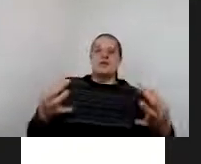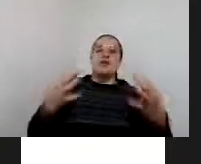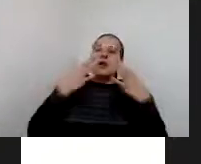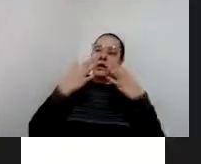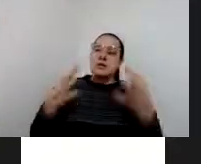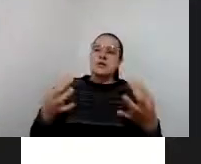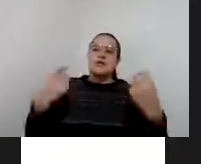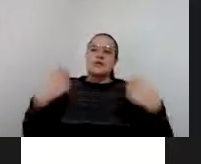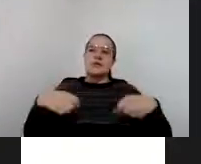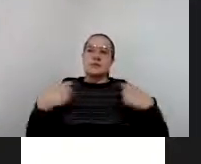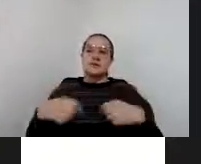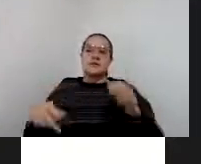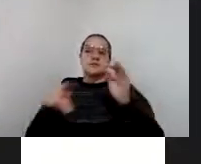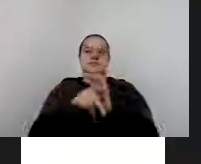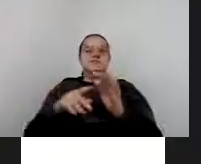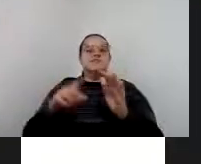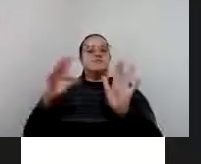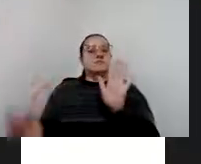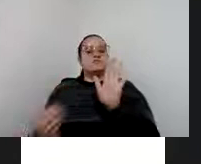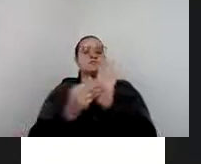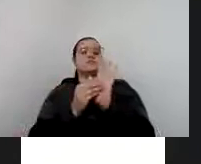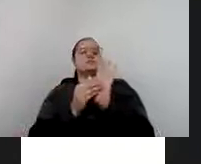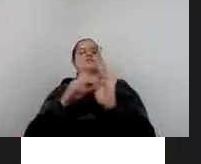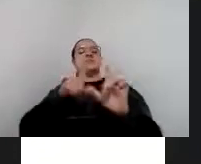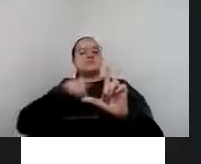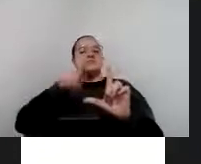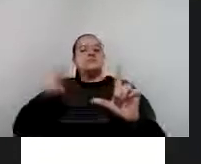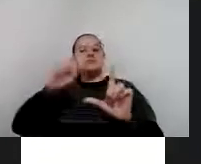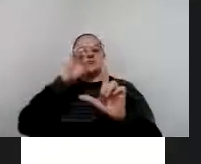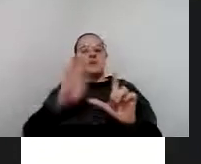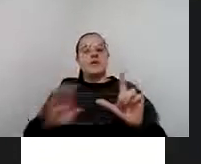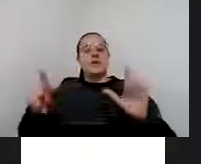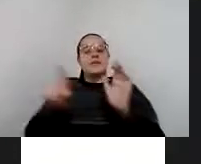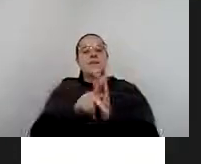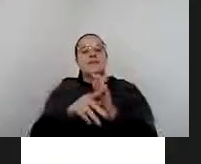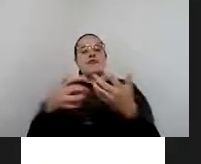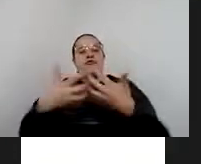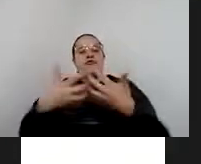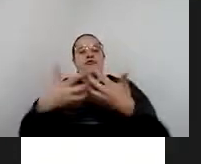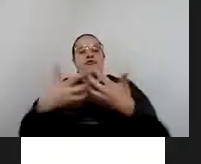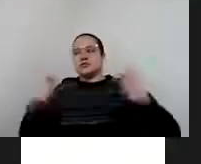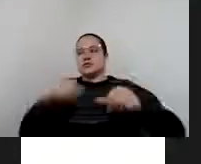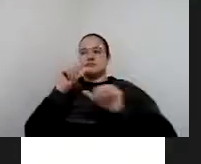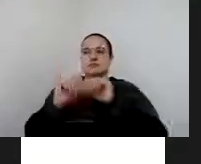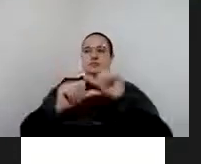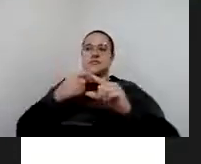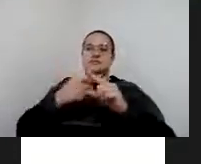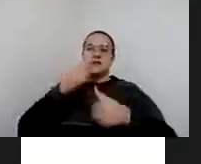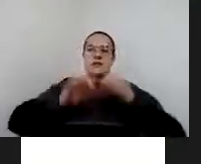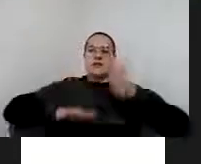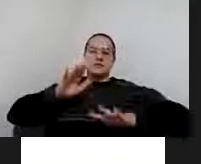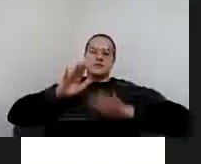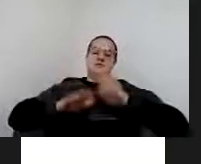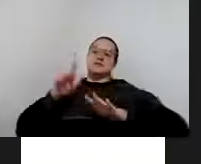implementação do Índice Brasileiro de Funcionalidade Modificado, que de repente pode ser uma saída para a gente, para